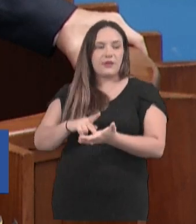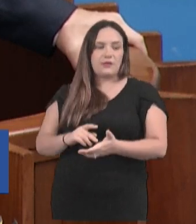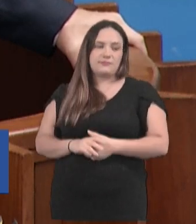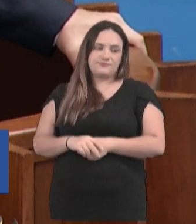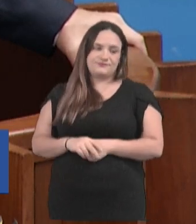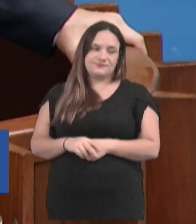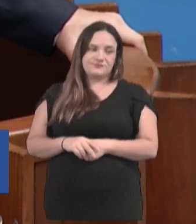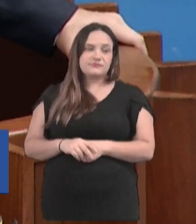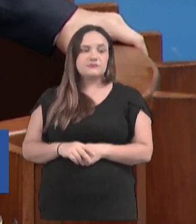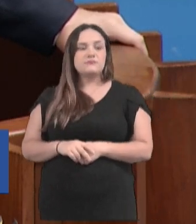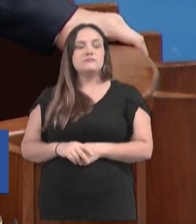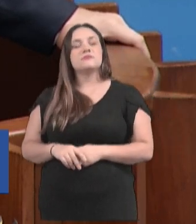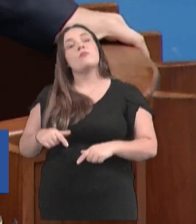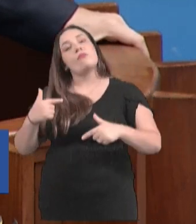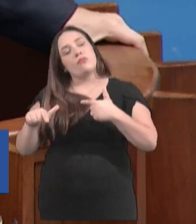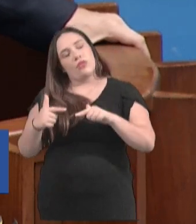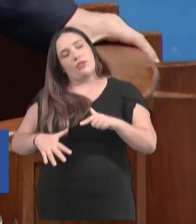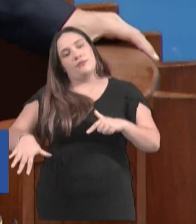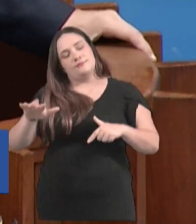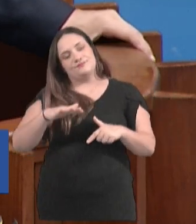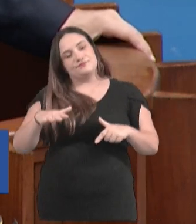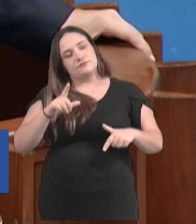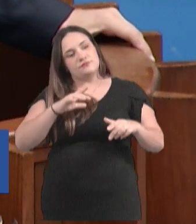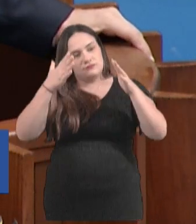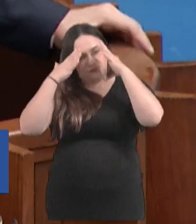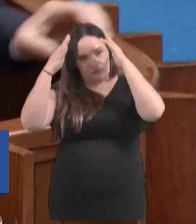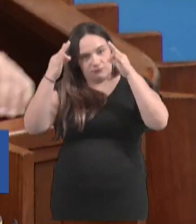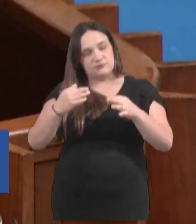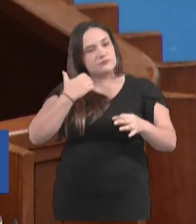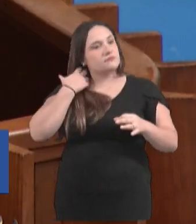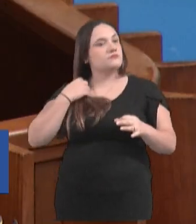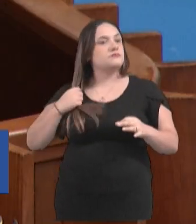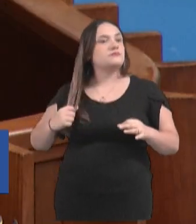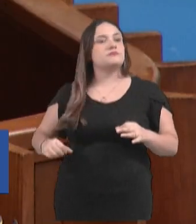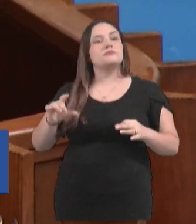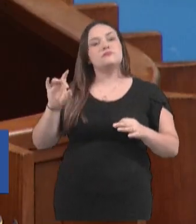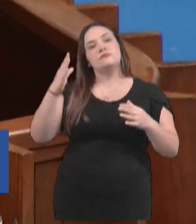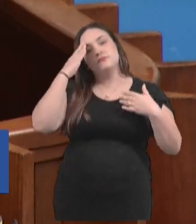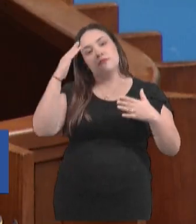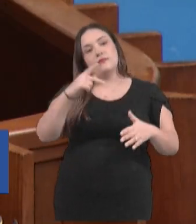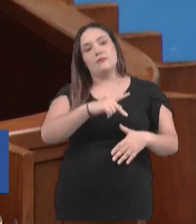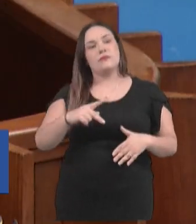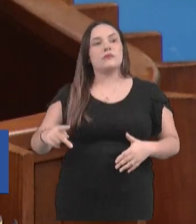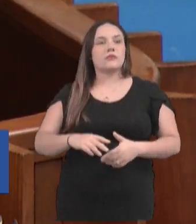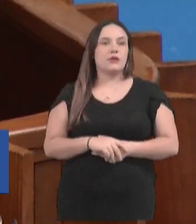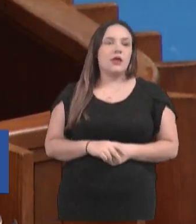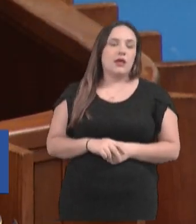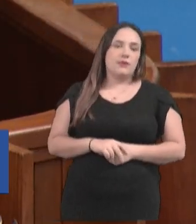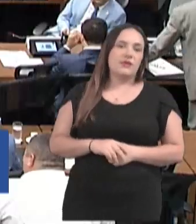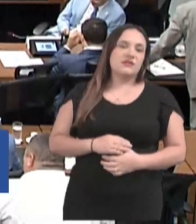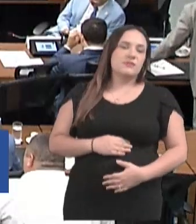viver, trabalhar no campo, produzir com dignidade. Era isso, senhor presidente. Muito obrigado.